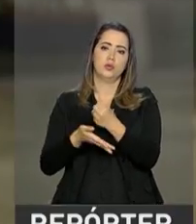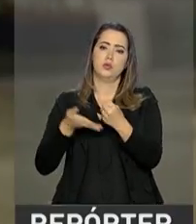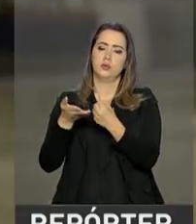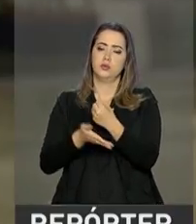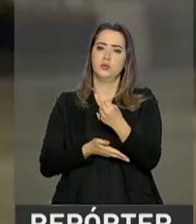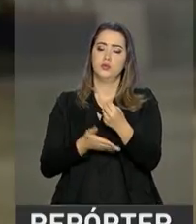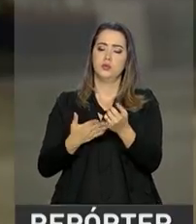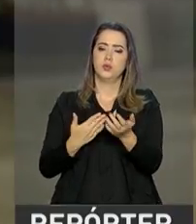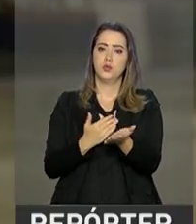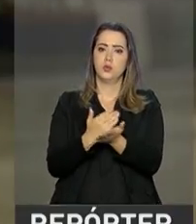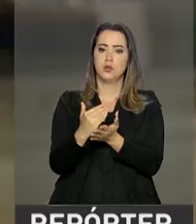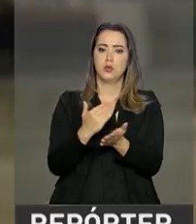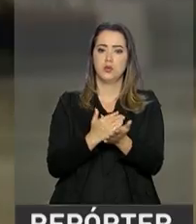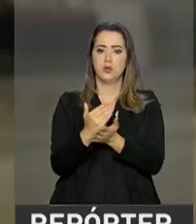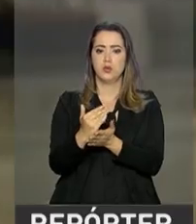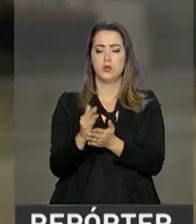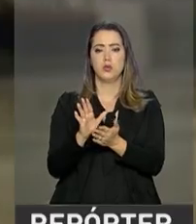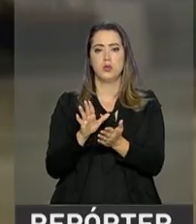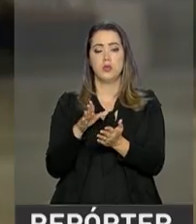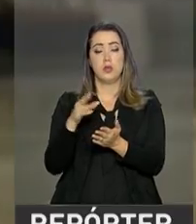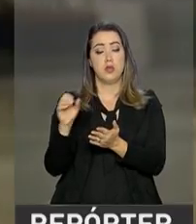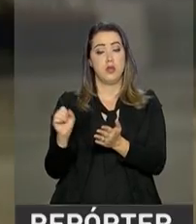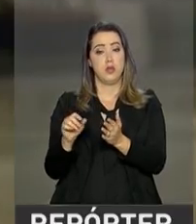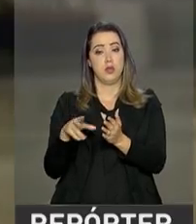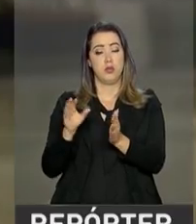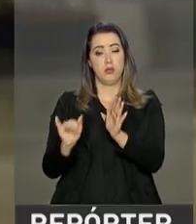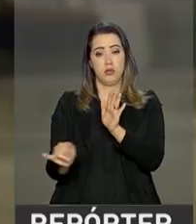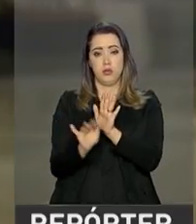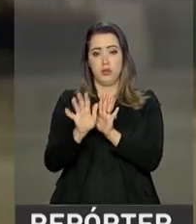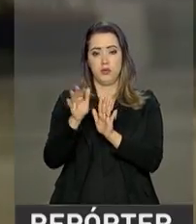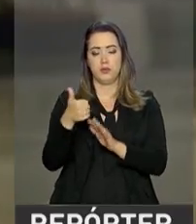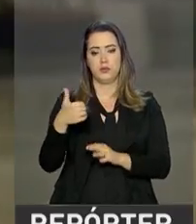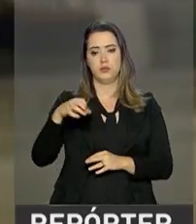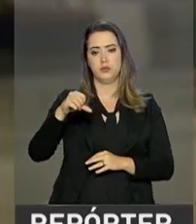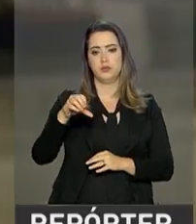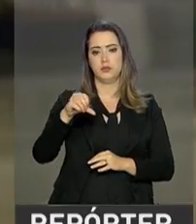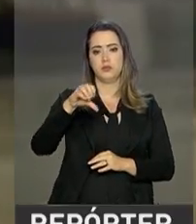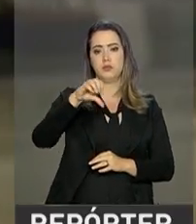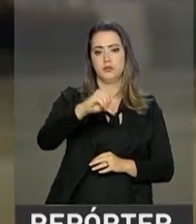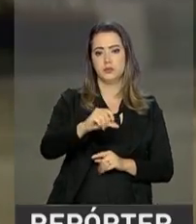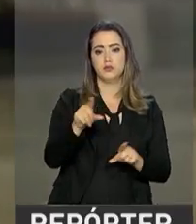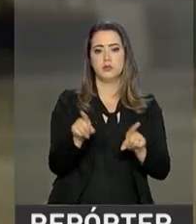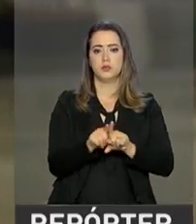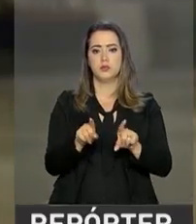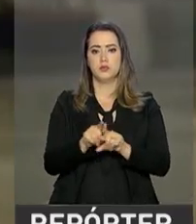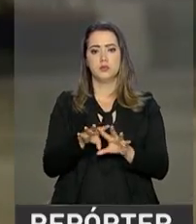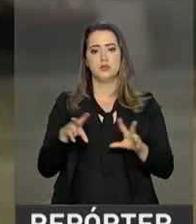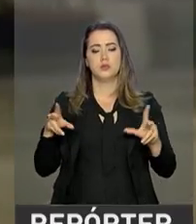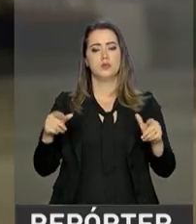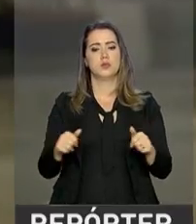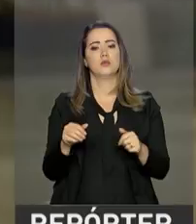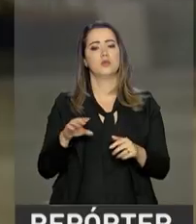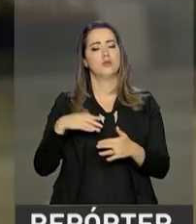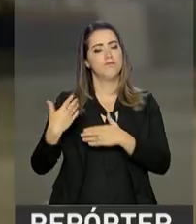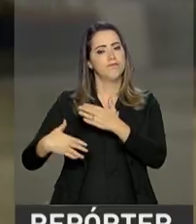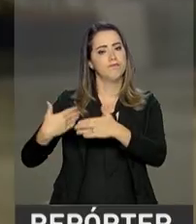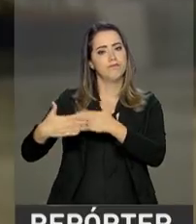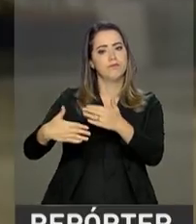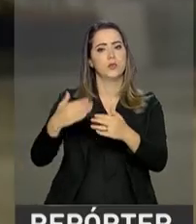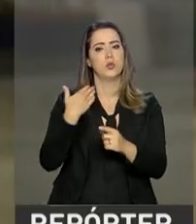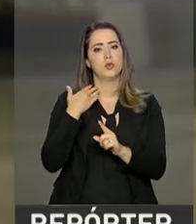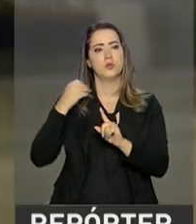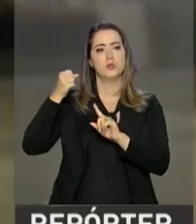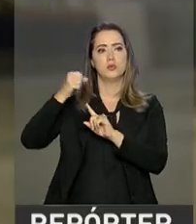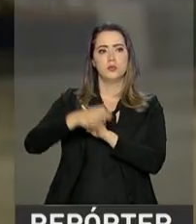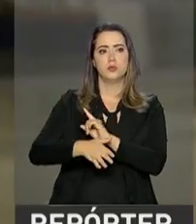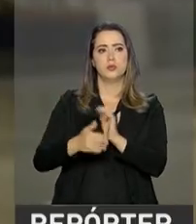desde a adoção do regime de metas para a inflação criado em 1999 e também de toda a série histórica do banco central